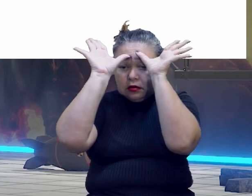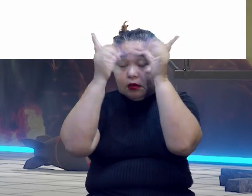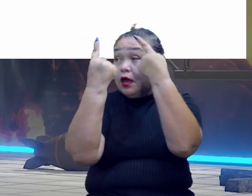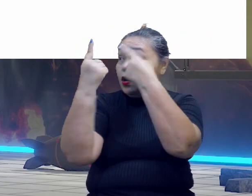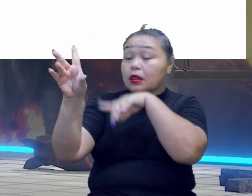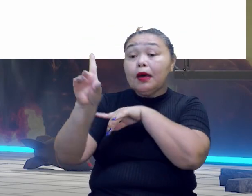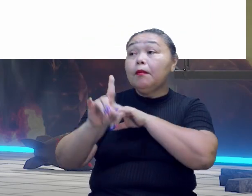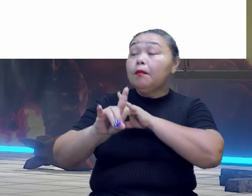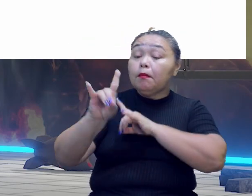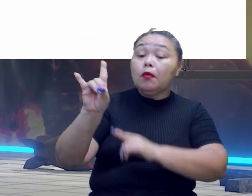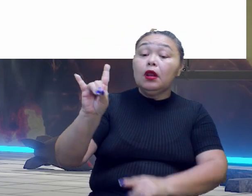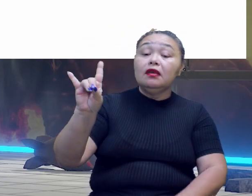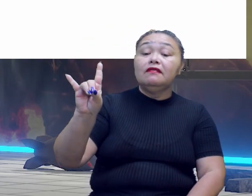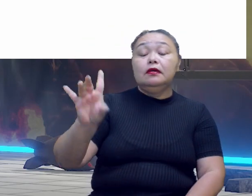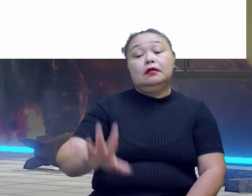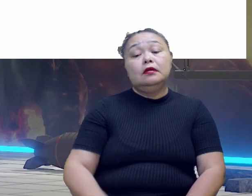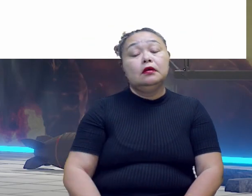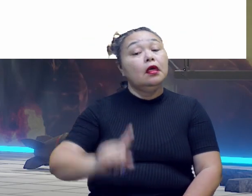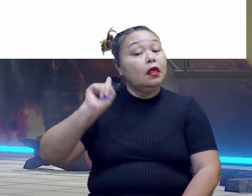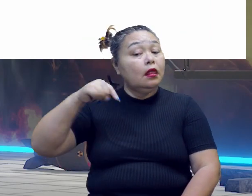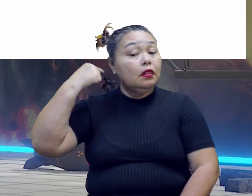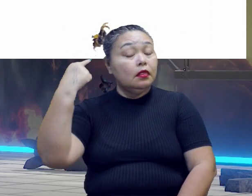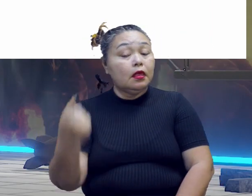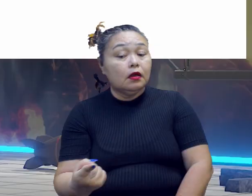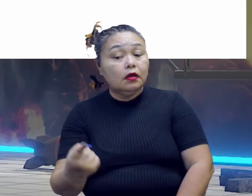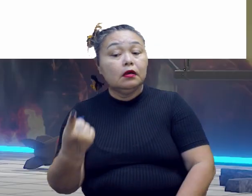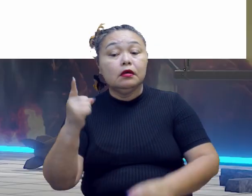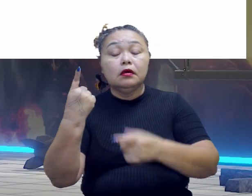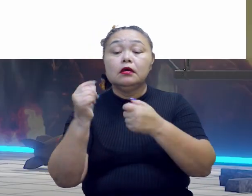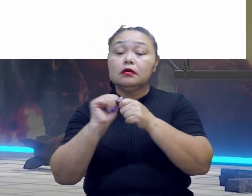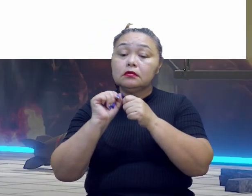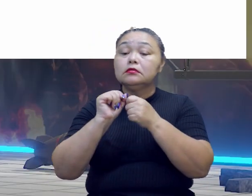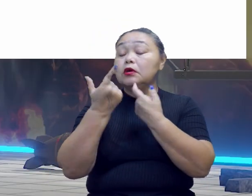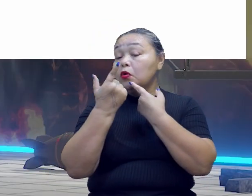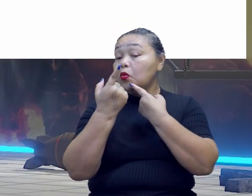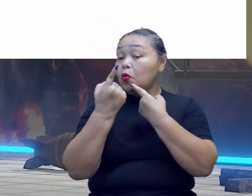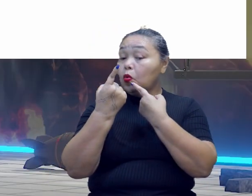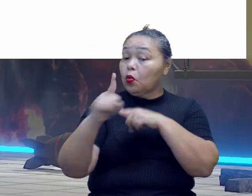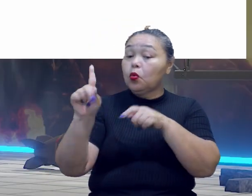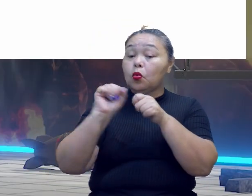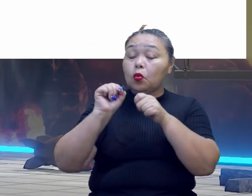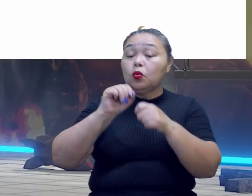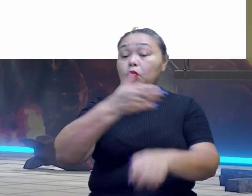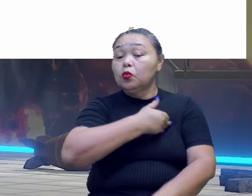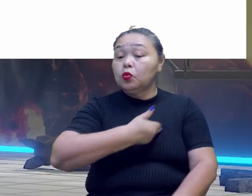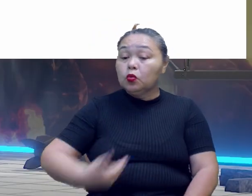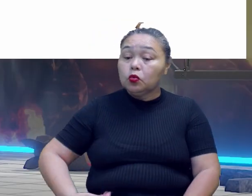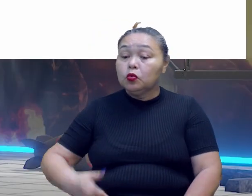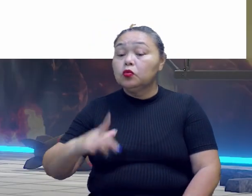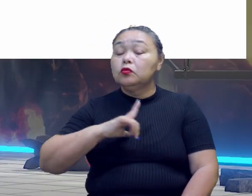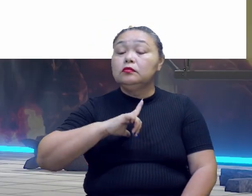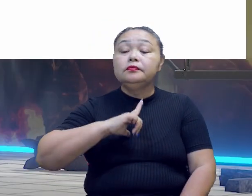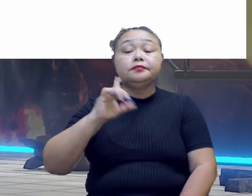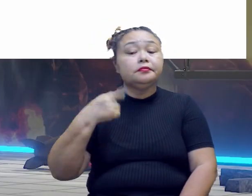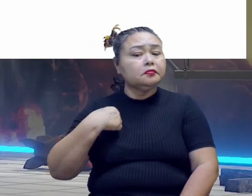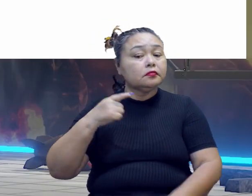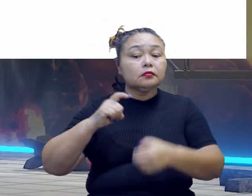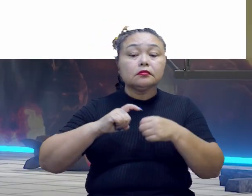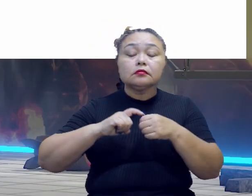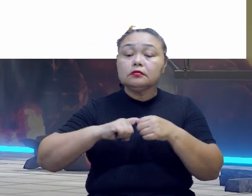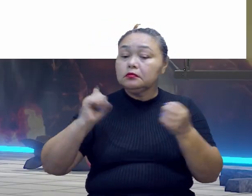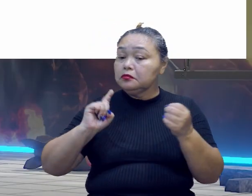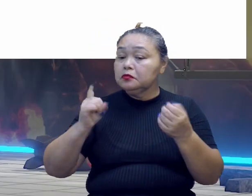contra a Bolívia. Depois quase ele briga contra o governo do Brasil, que não queria reconhecer a sua independência.